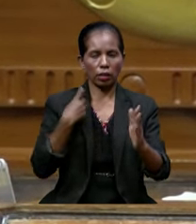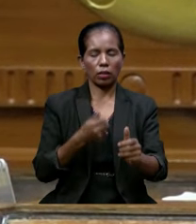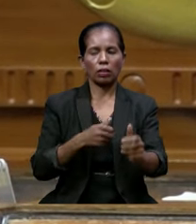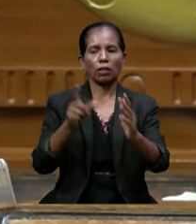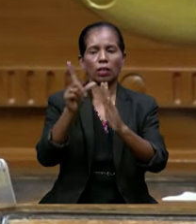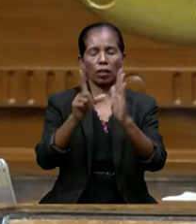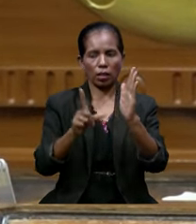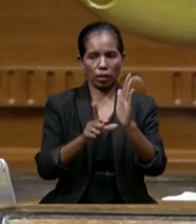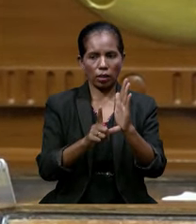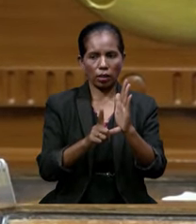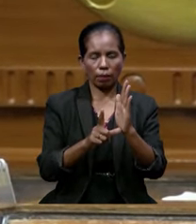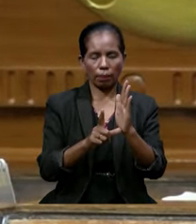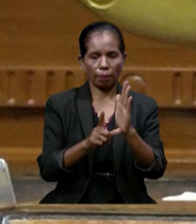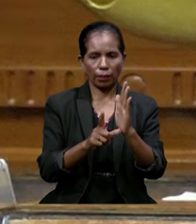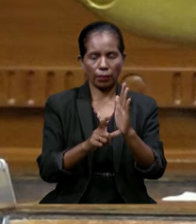decreto lei